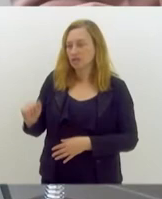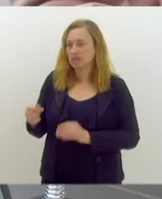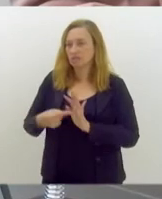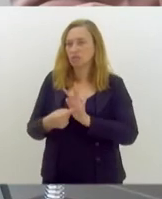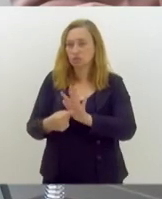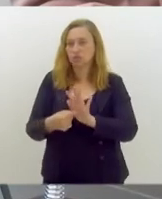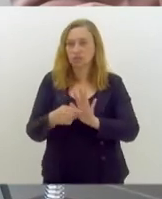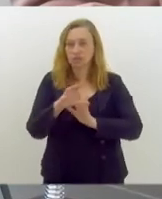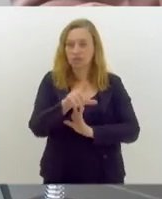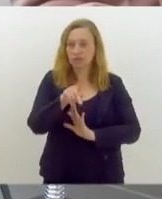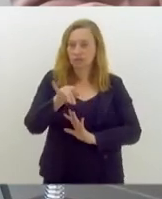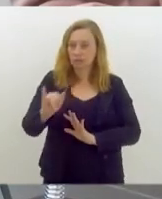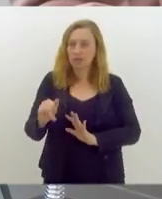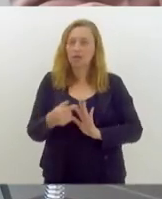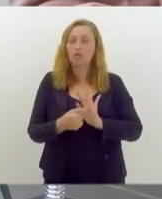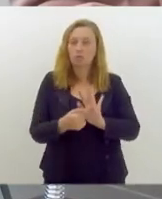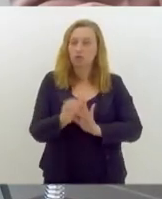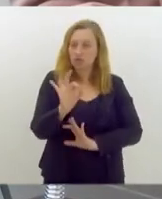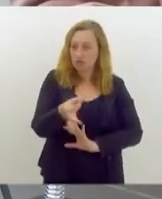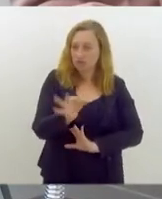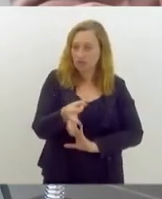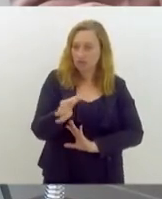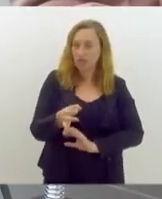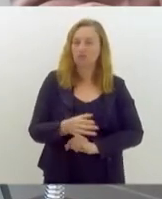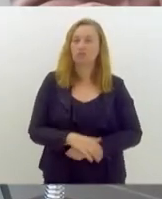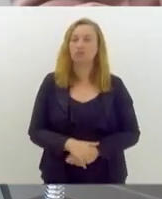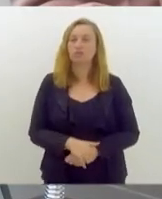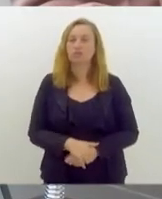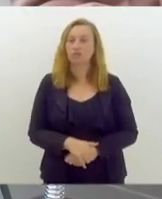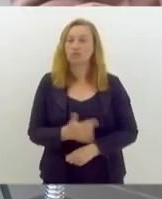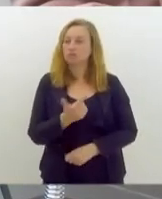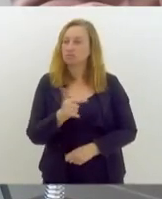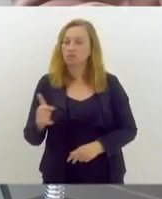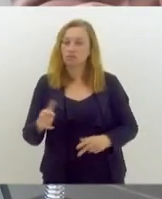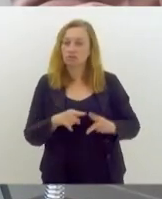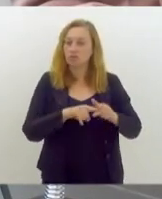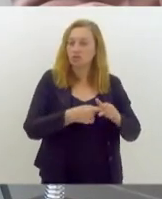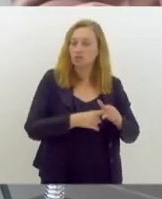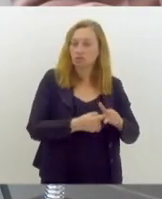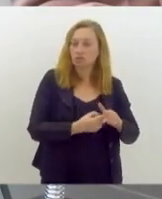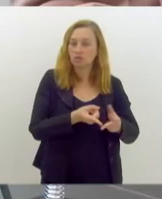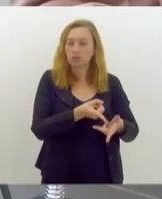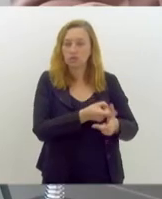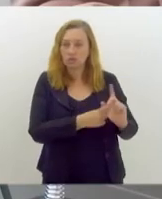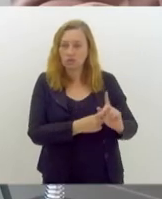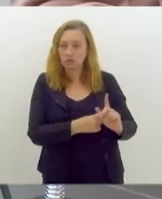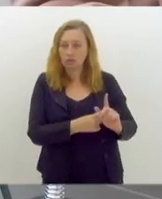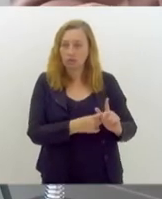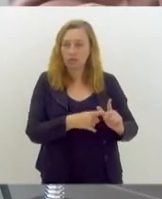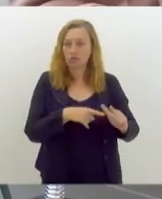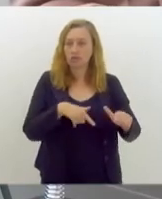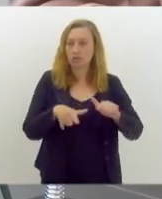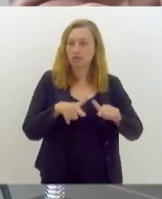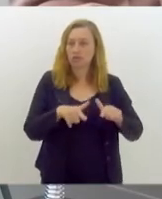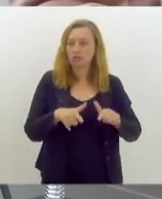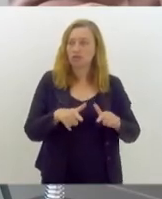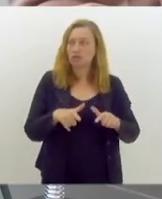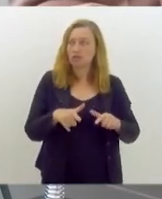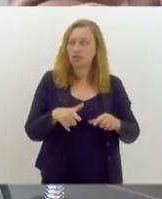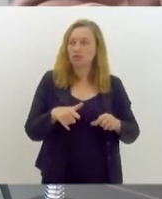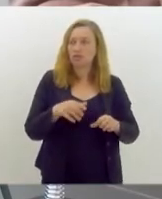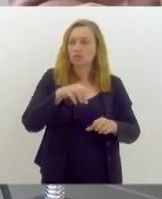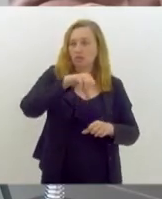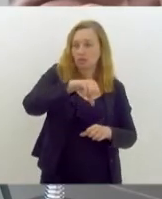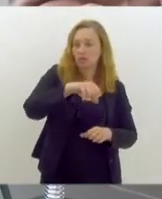que se não tivessemos reajustando serviço da dívida desde noventa